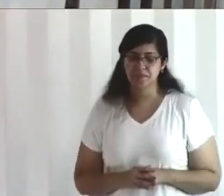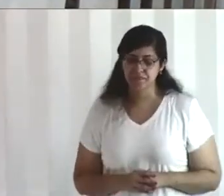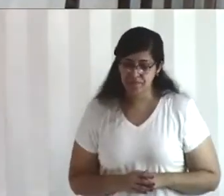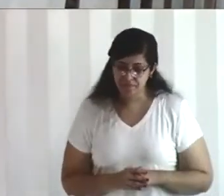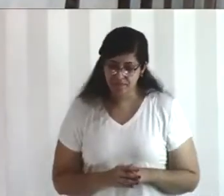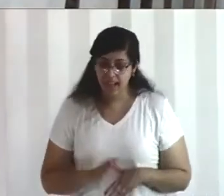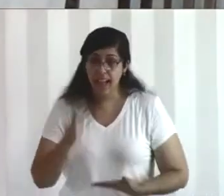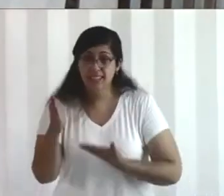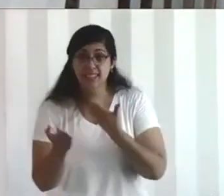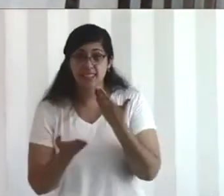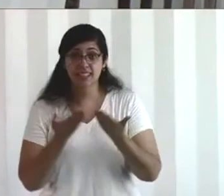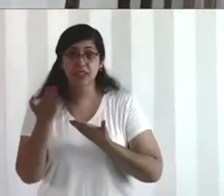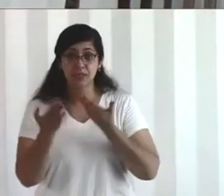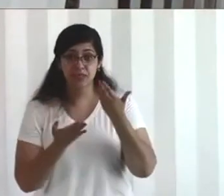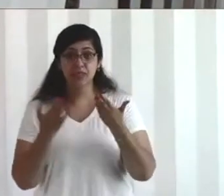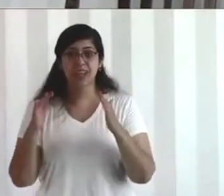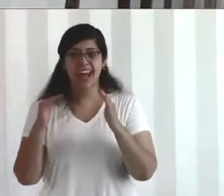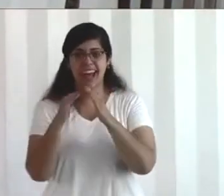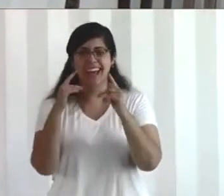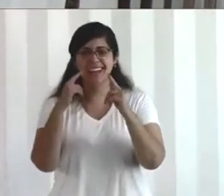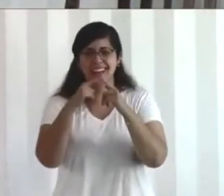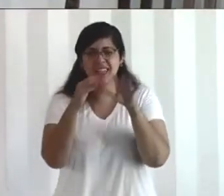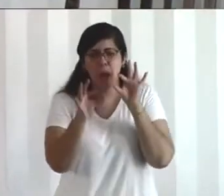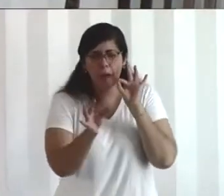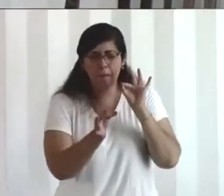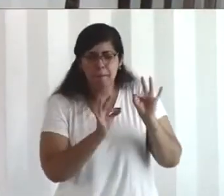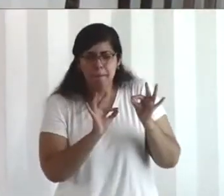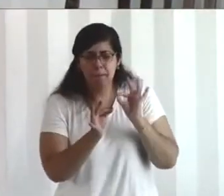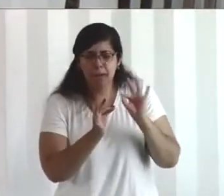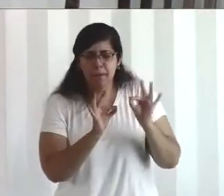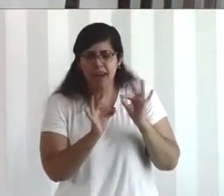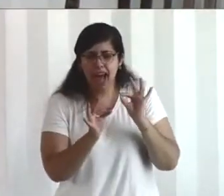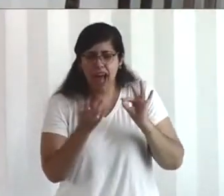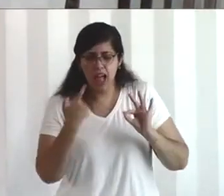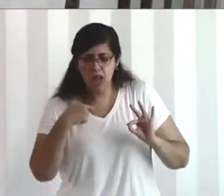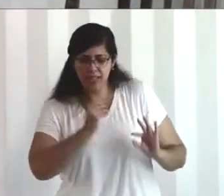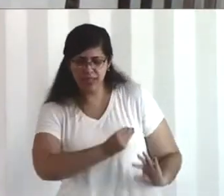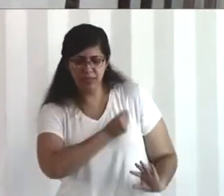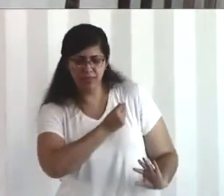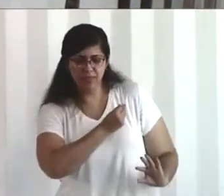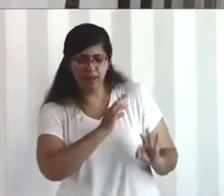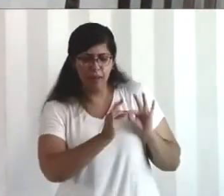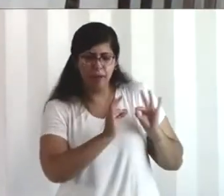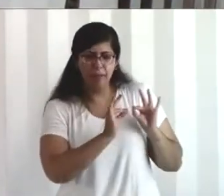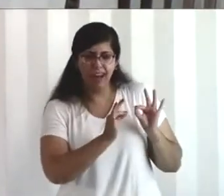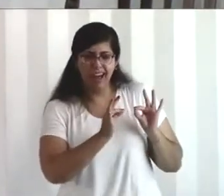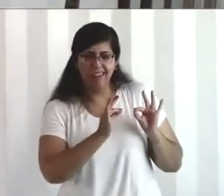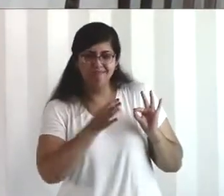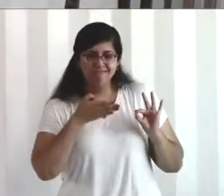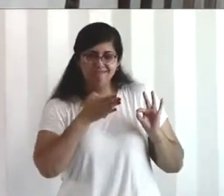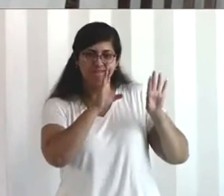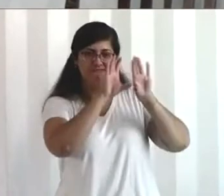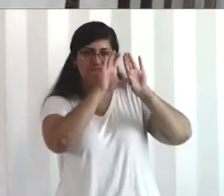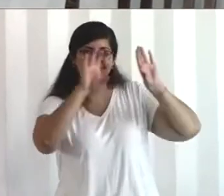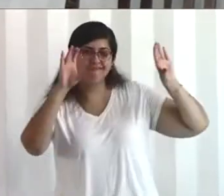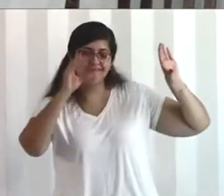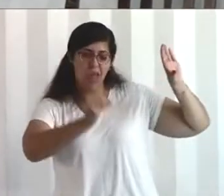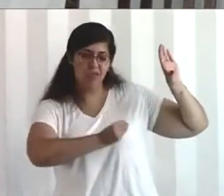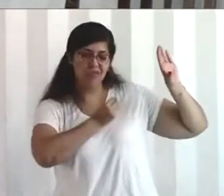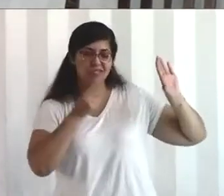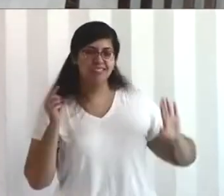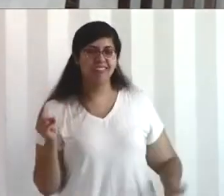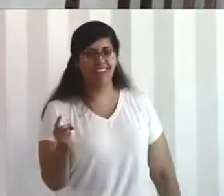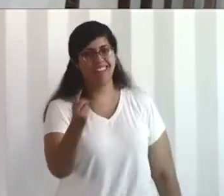serviço de uma igreja numa cidade é preparar os eleitos para a vida eterna. Muitos dos bancos que hoje